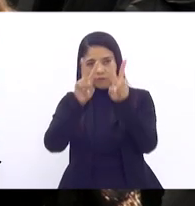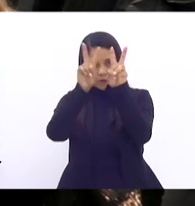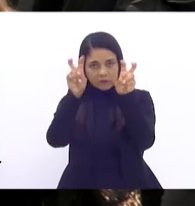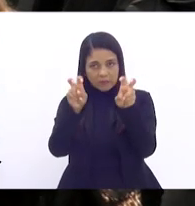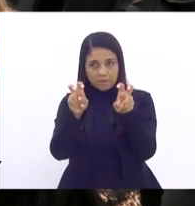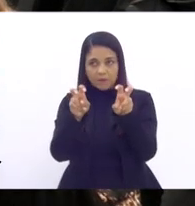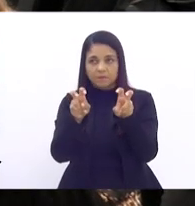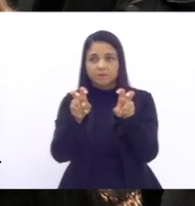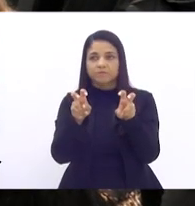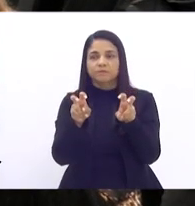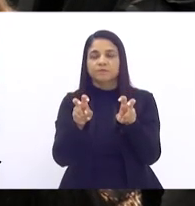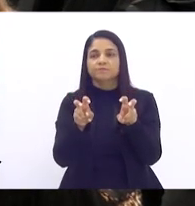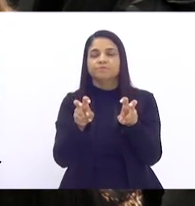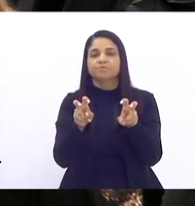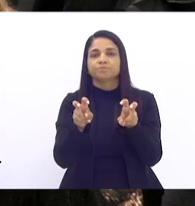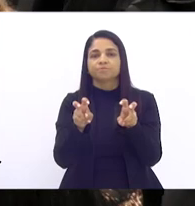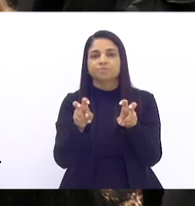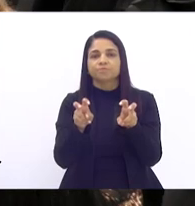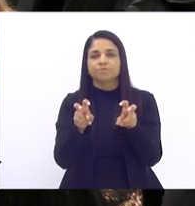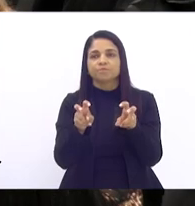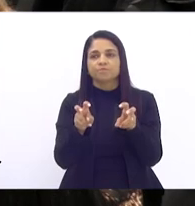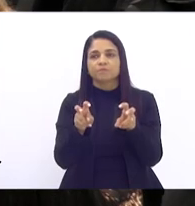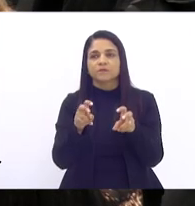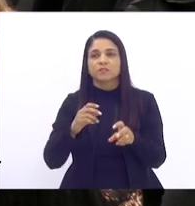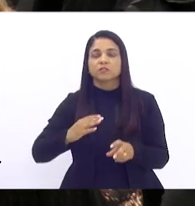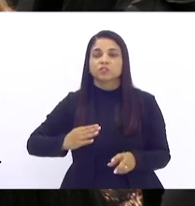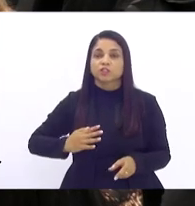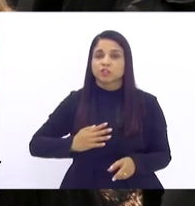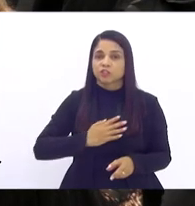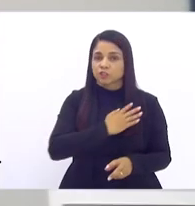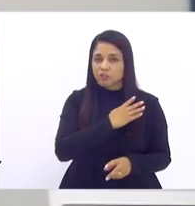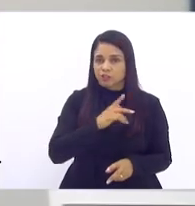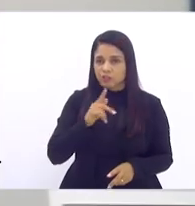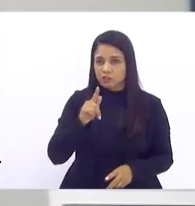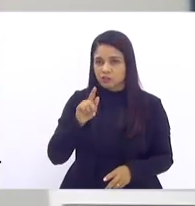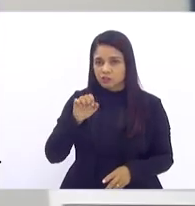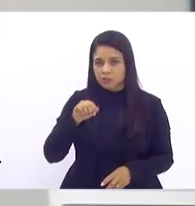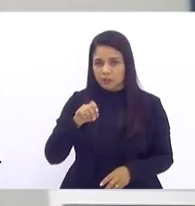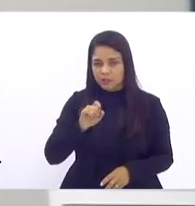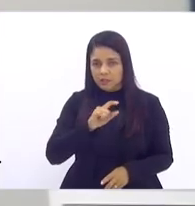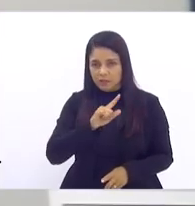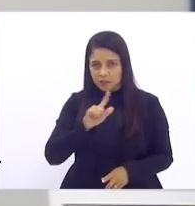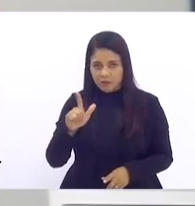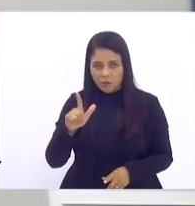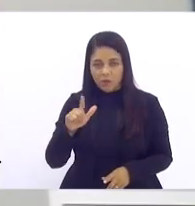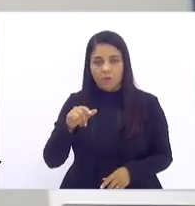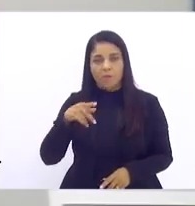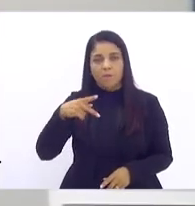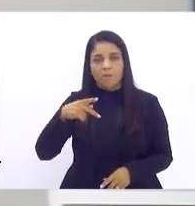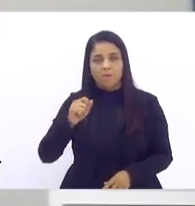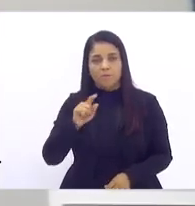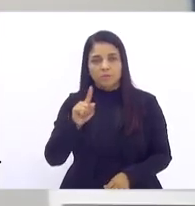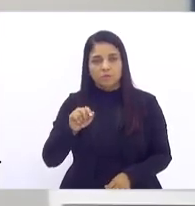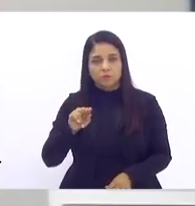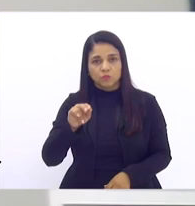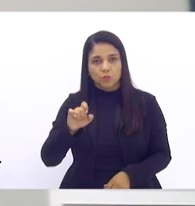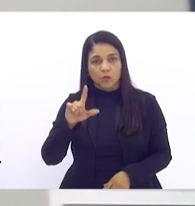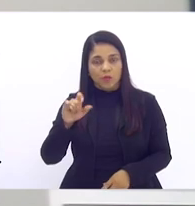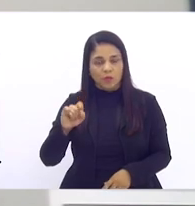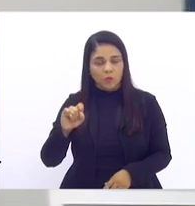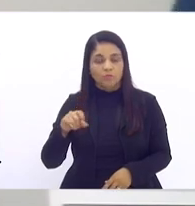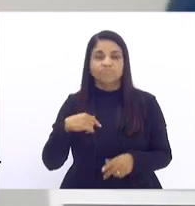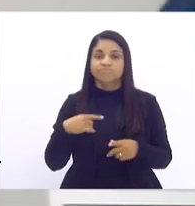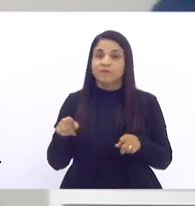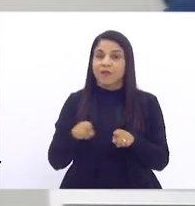deixar General pazuelo colocou com muita clareza né que é que é o complexo de petróleo e gás